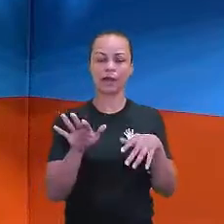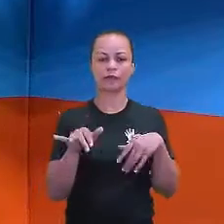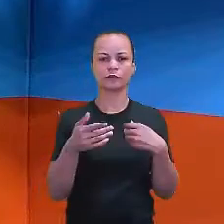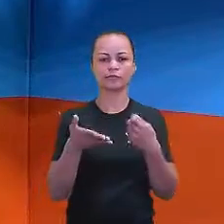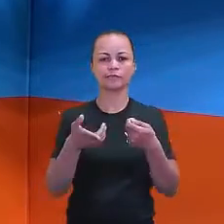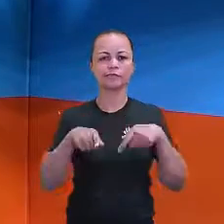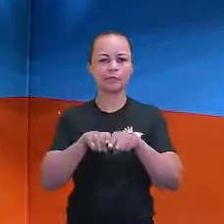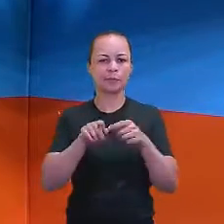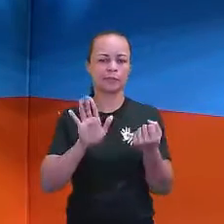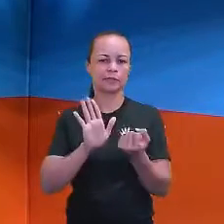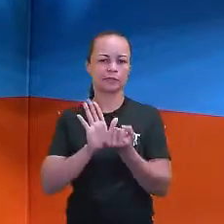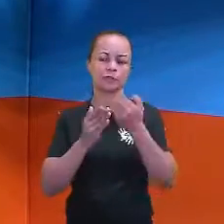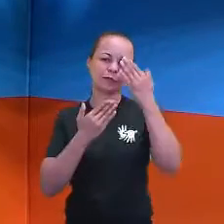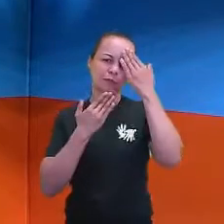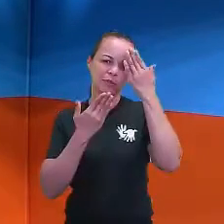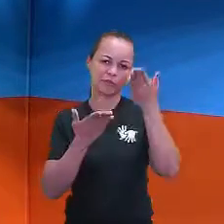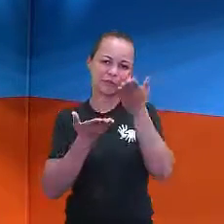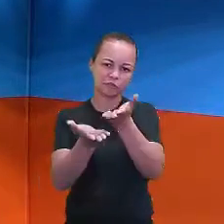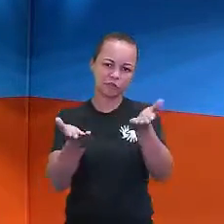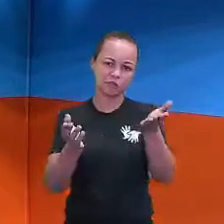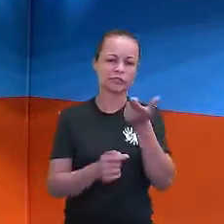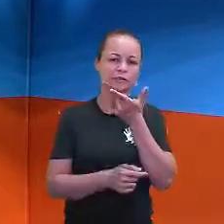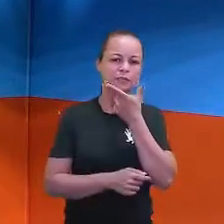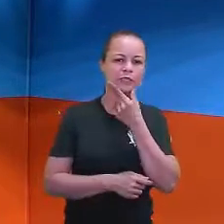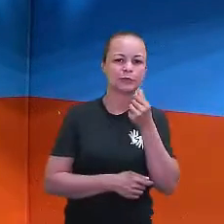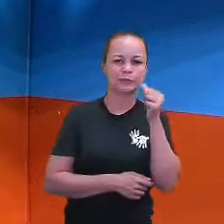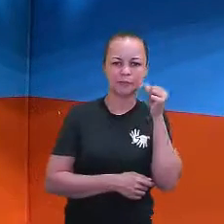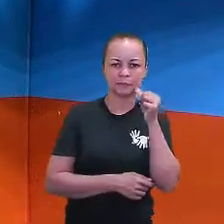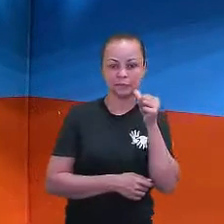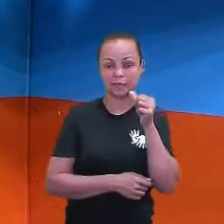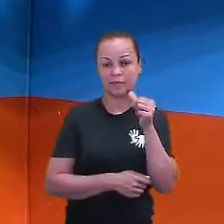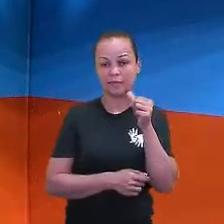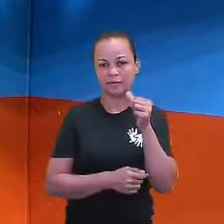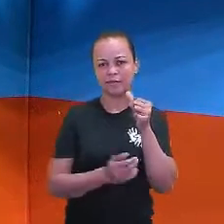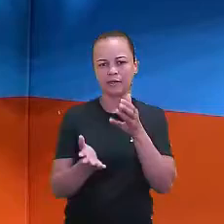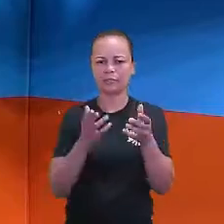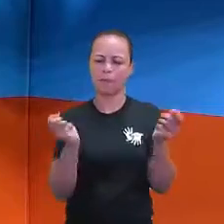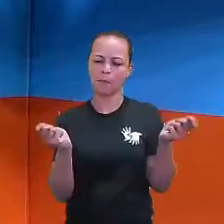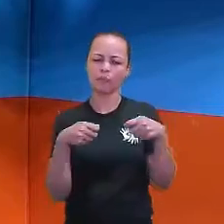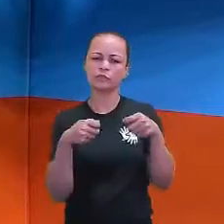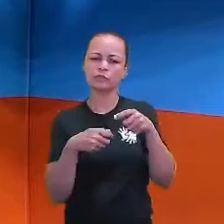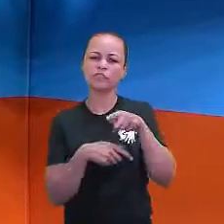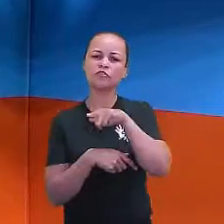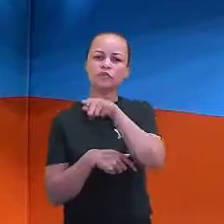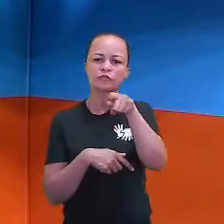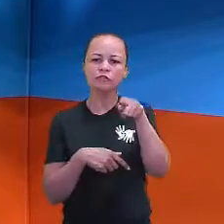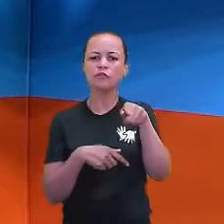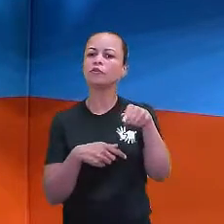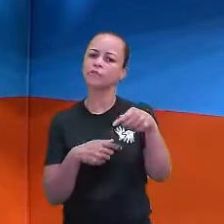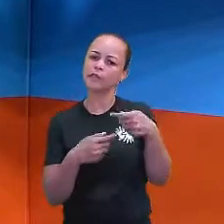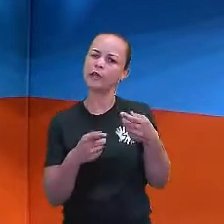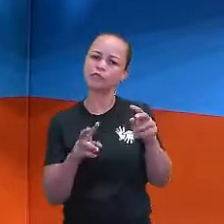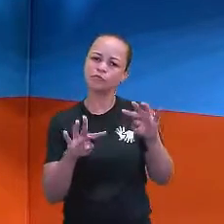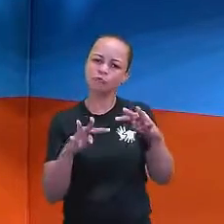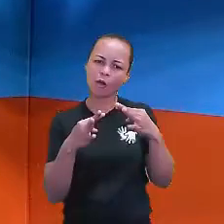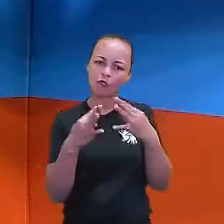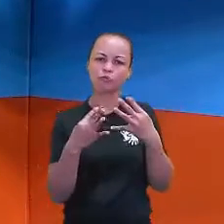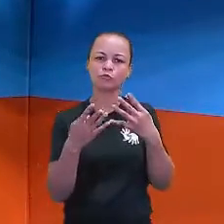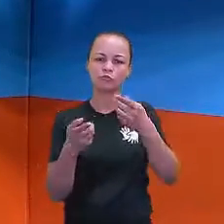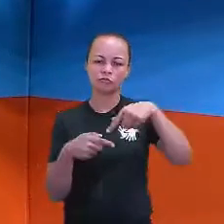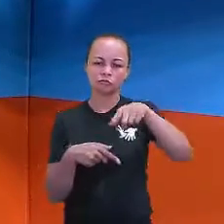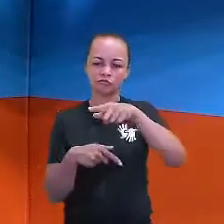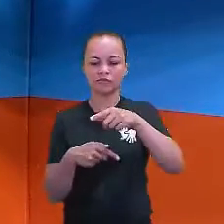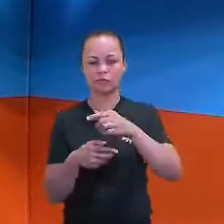letras garrafais meu muito obrigado a você, aluna e aluno. Por quê? Isso aqui só é possível, gente, por causa de você, monstrinho